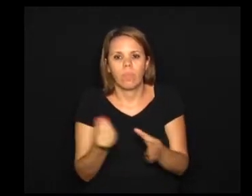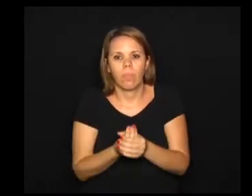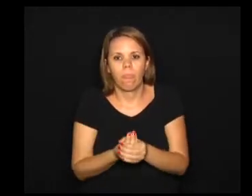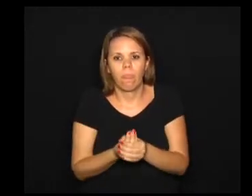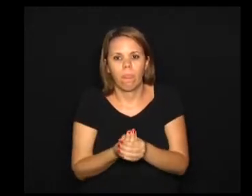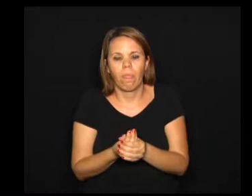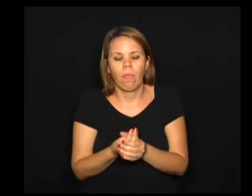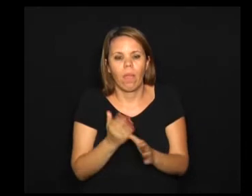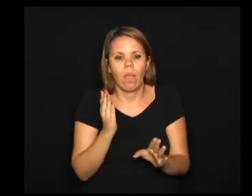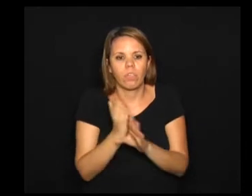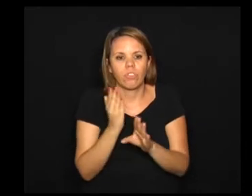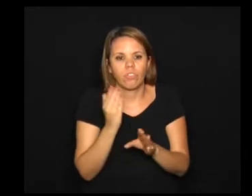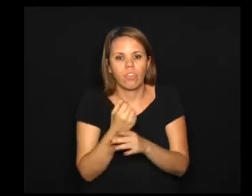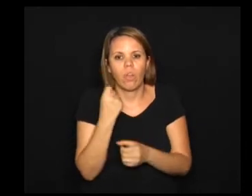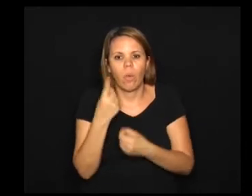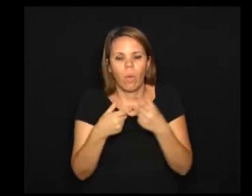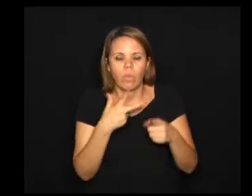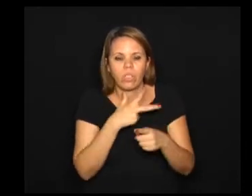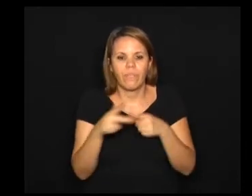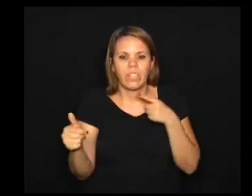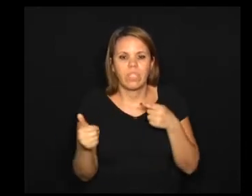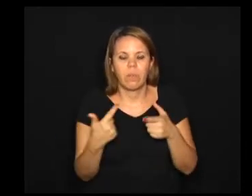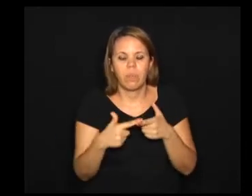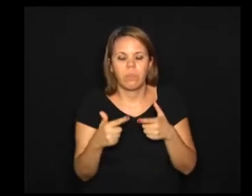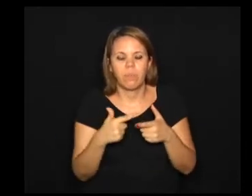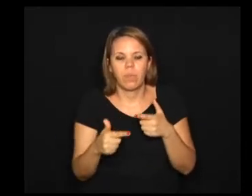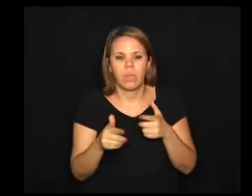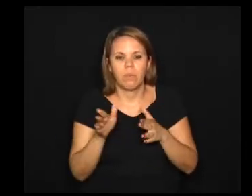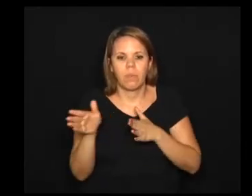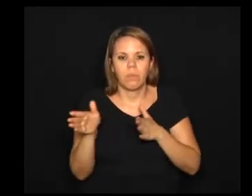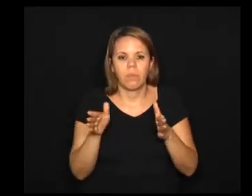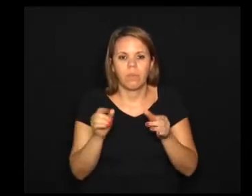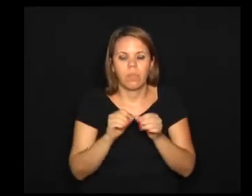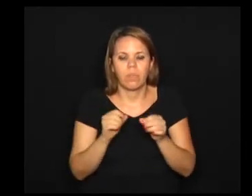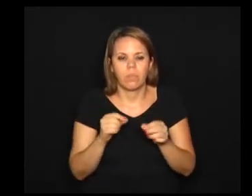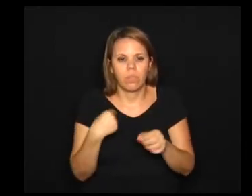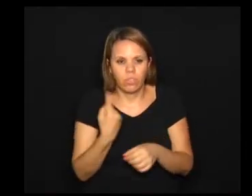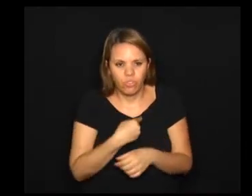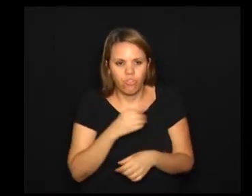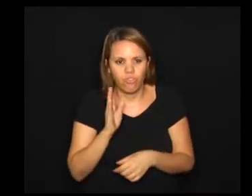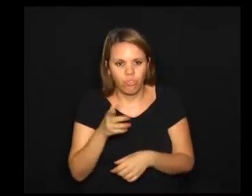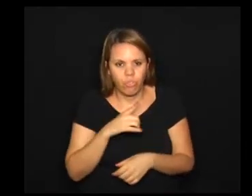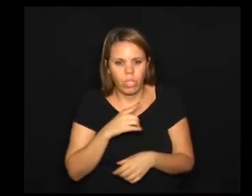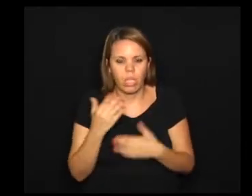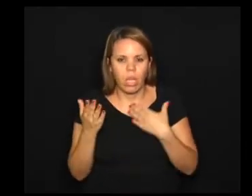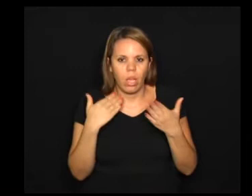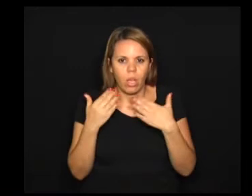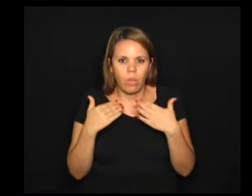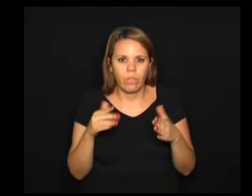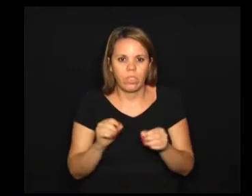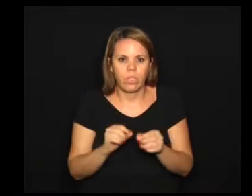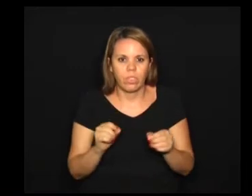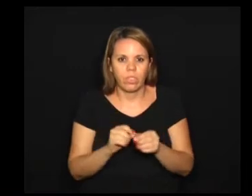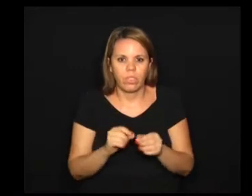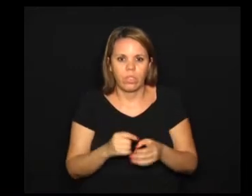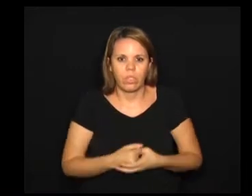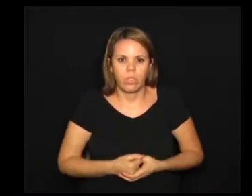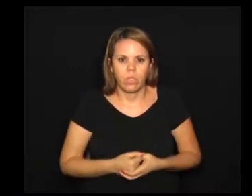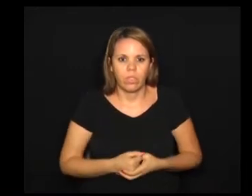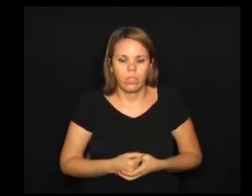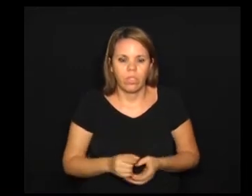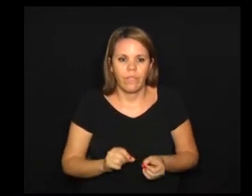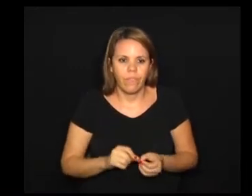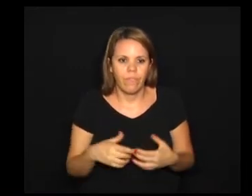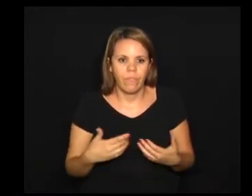achando pedras no caminho, tentando driblar aqui, driblar ali, mas a gente já está com uma conversa estimulada, já